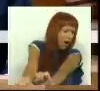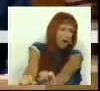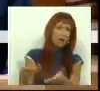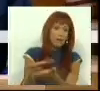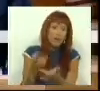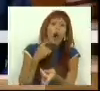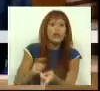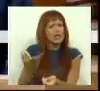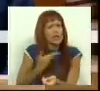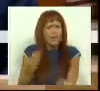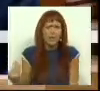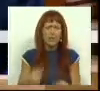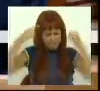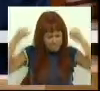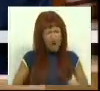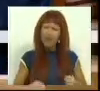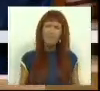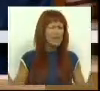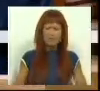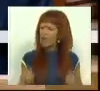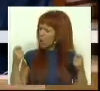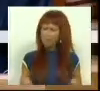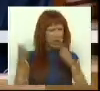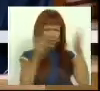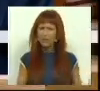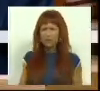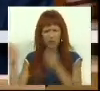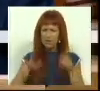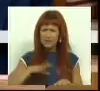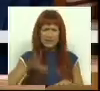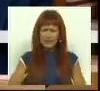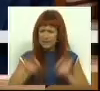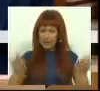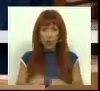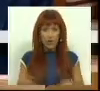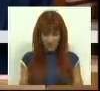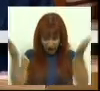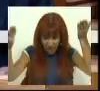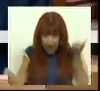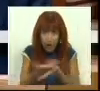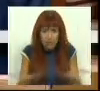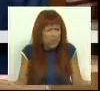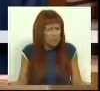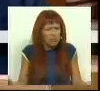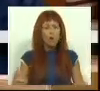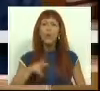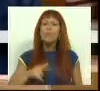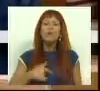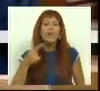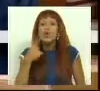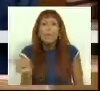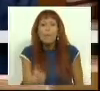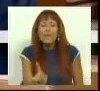a renegociar a dívida, a teimar em não apostar na produção nacional como forma de dinamizar a nossa economia. O que os portugueses